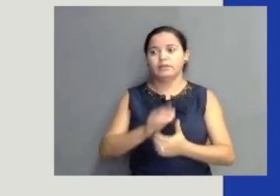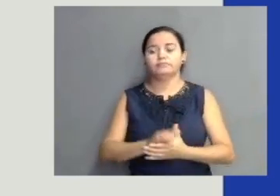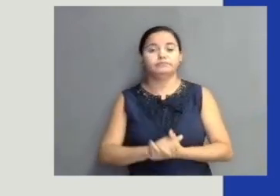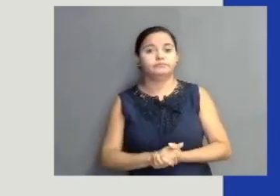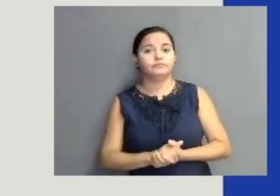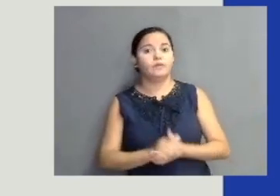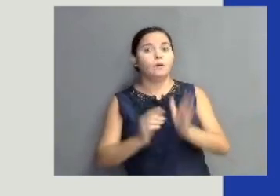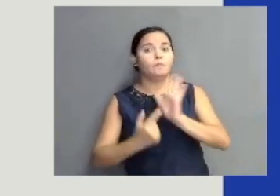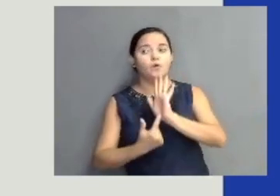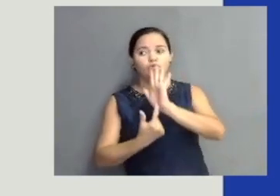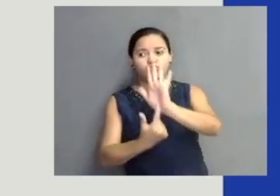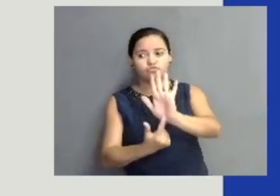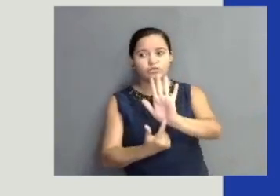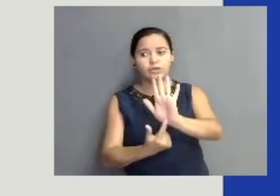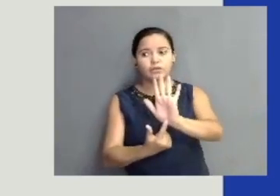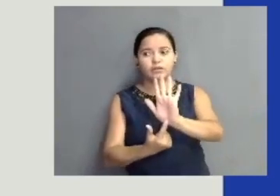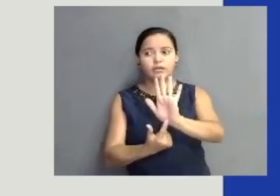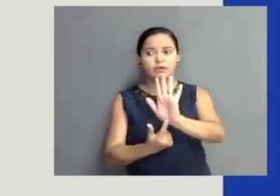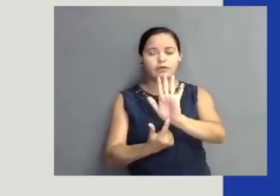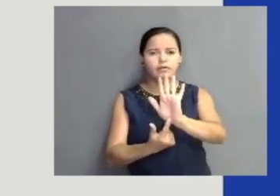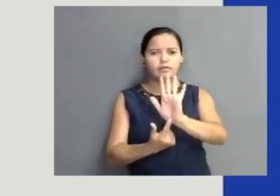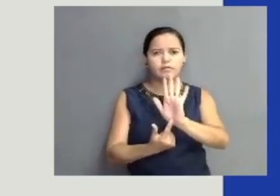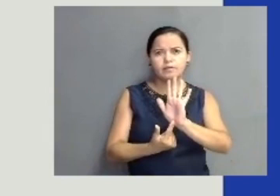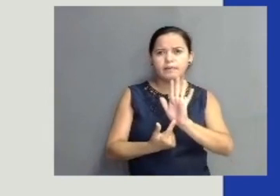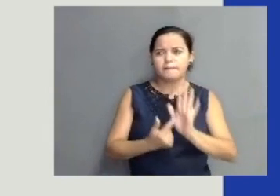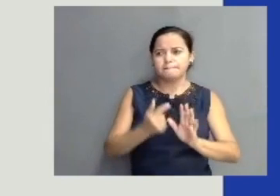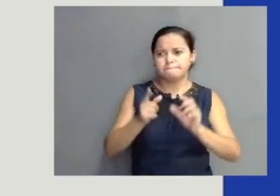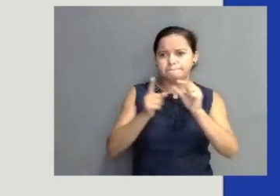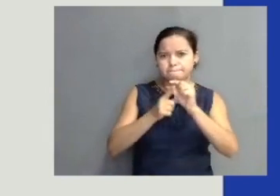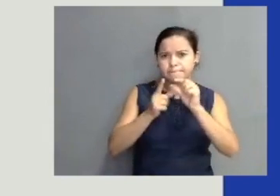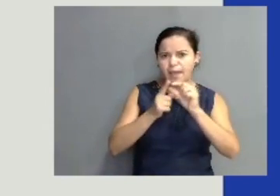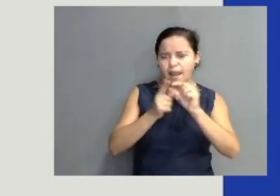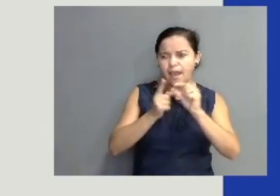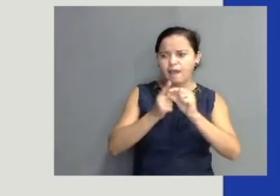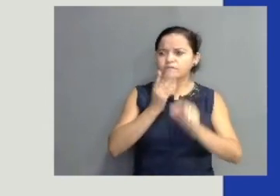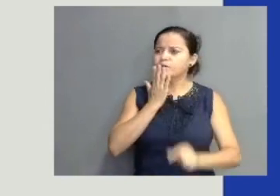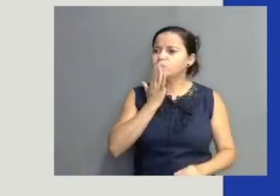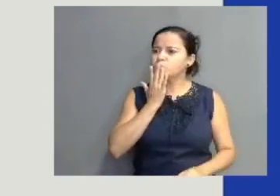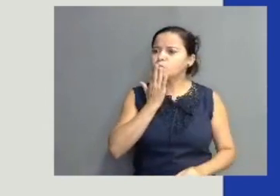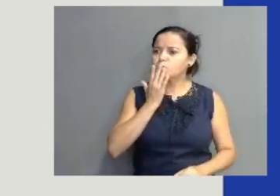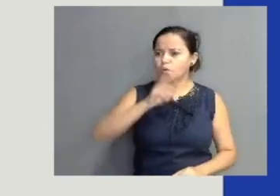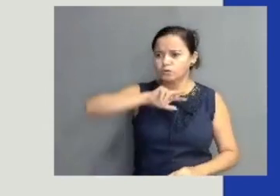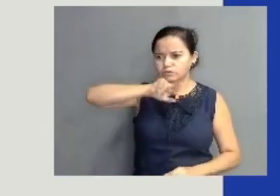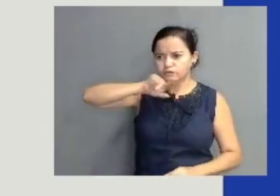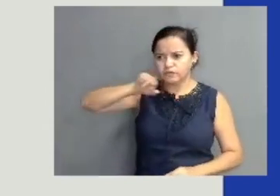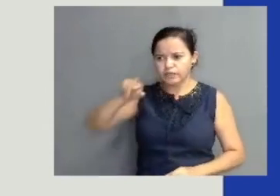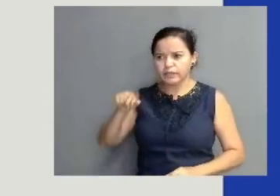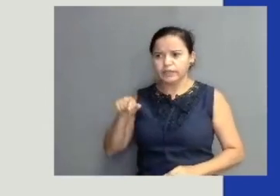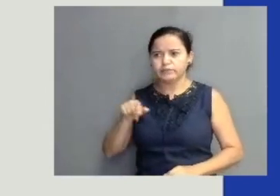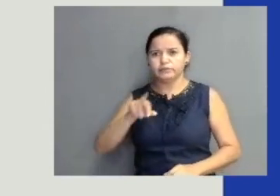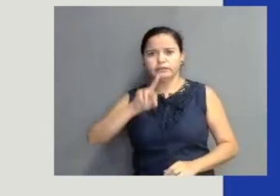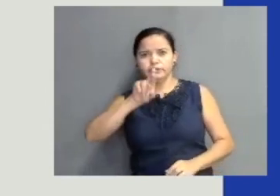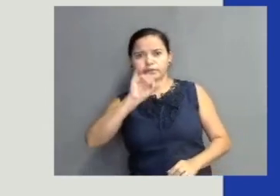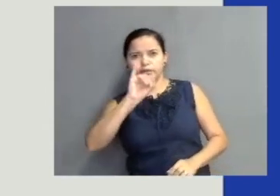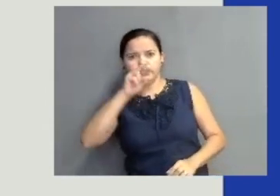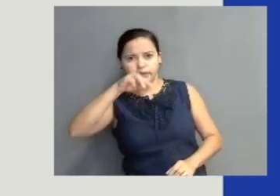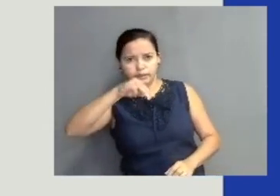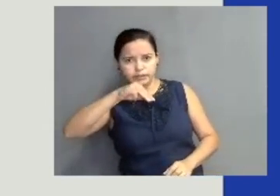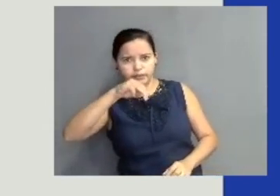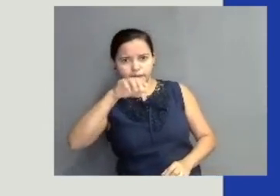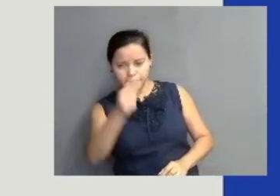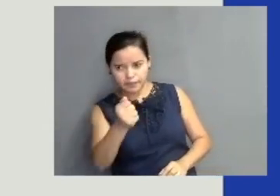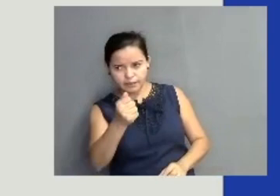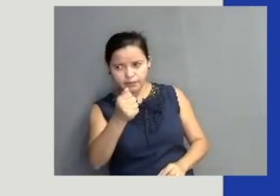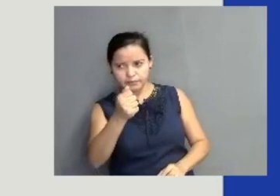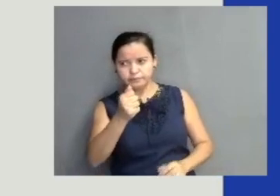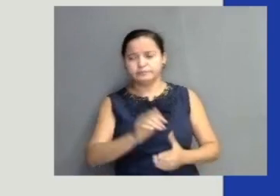destaquei algumas rimas, tá? Algumas rimas que é um recurso, a rima é um desses recursos utilizado no texto